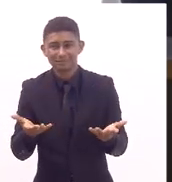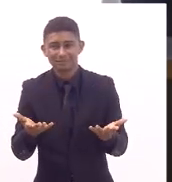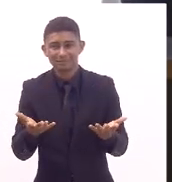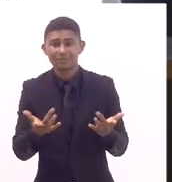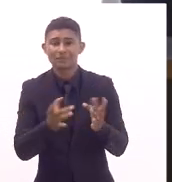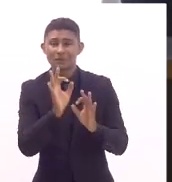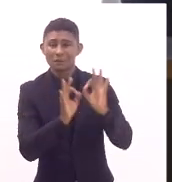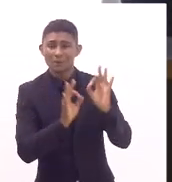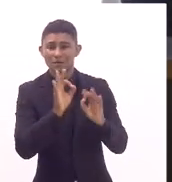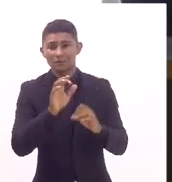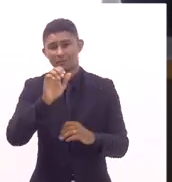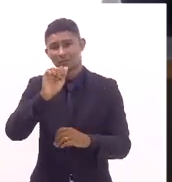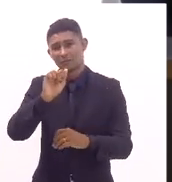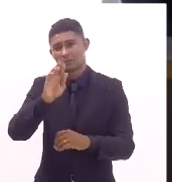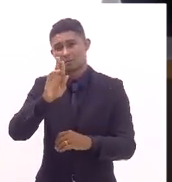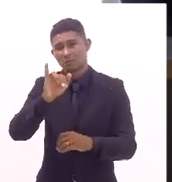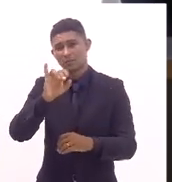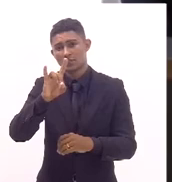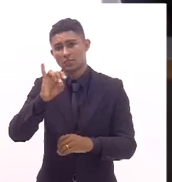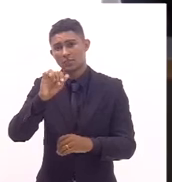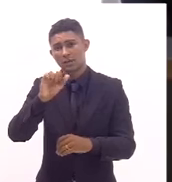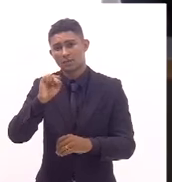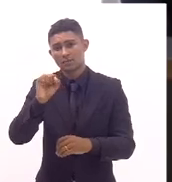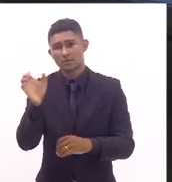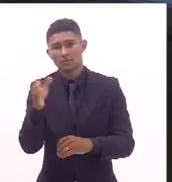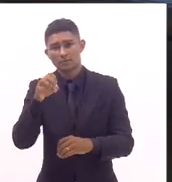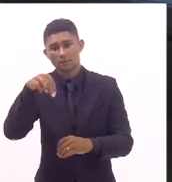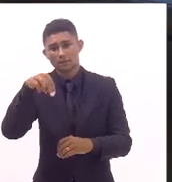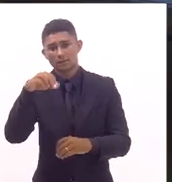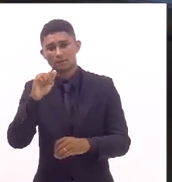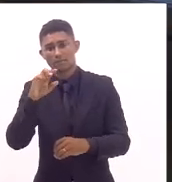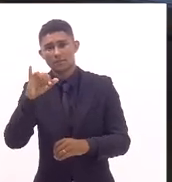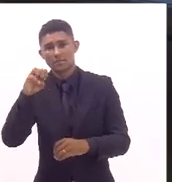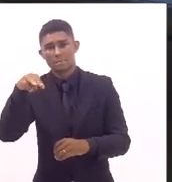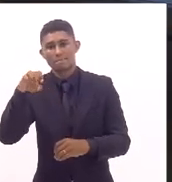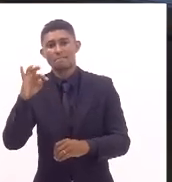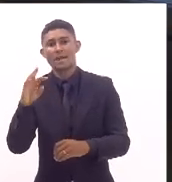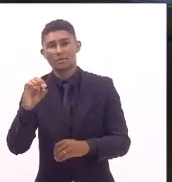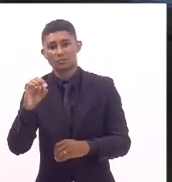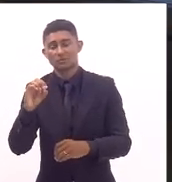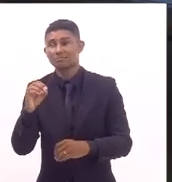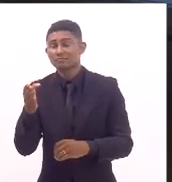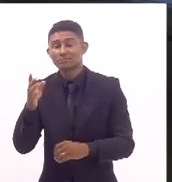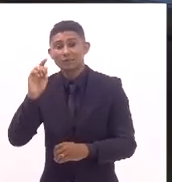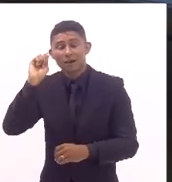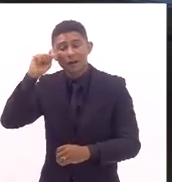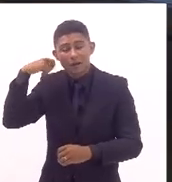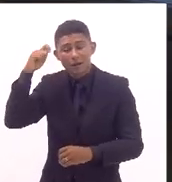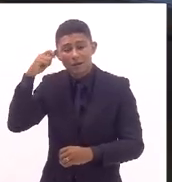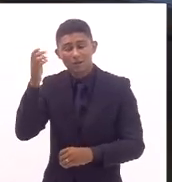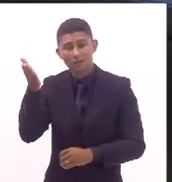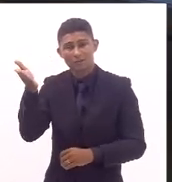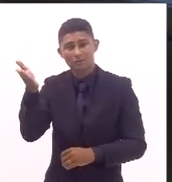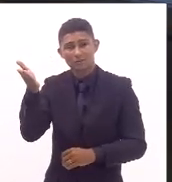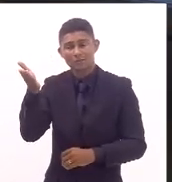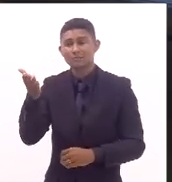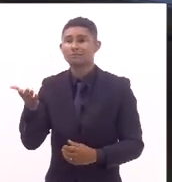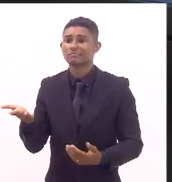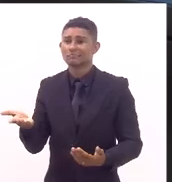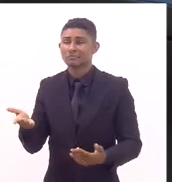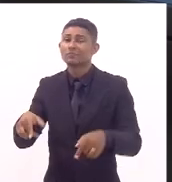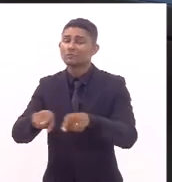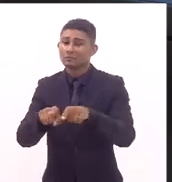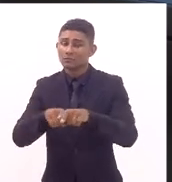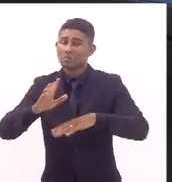Abdias do Nascimento é um ator bom né um